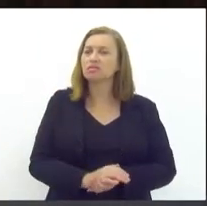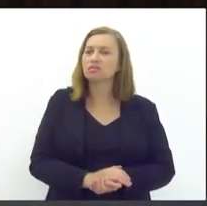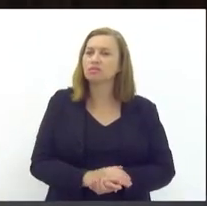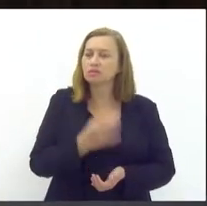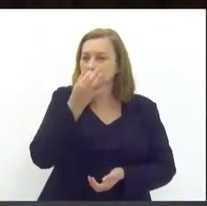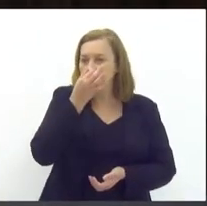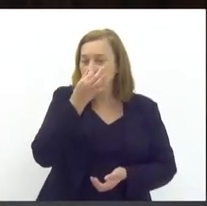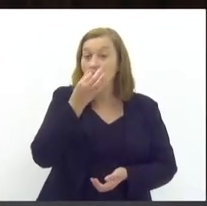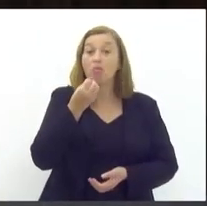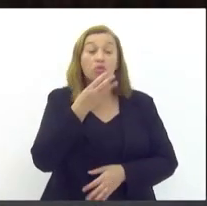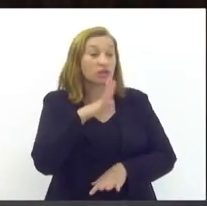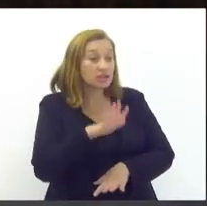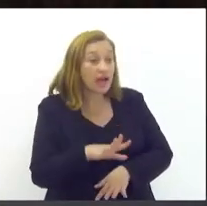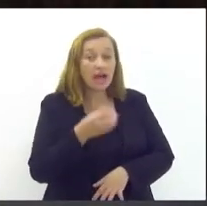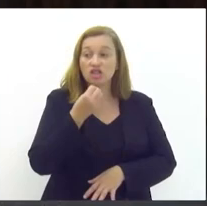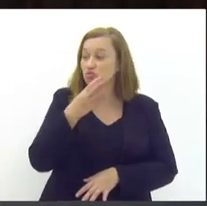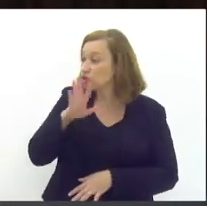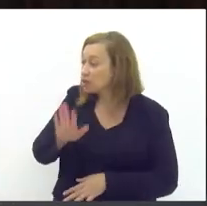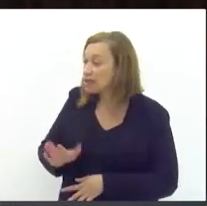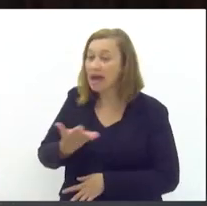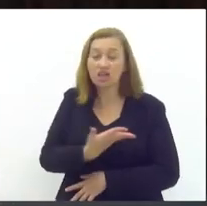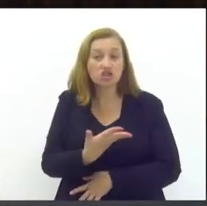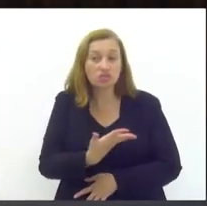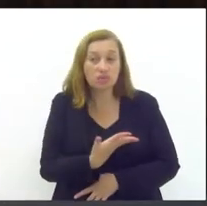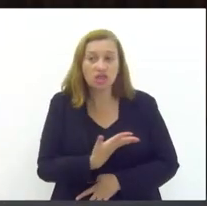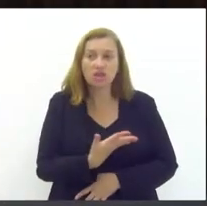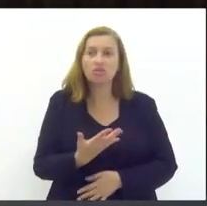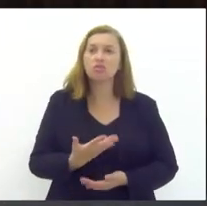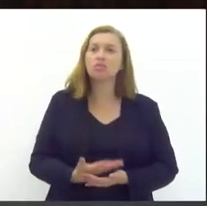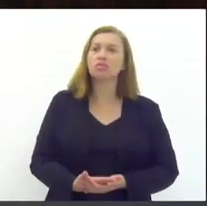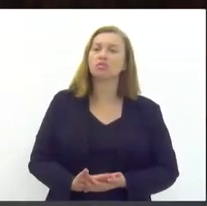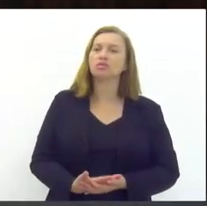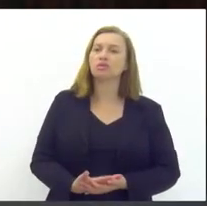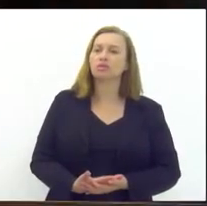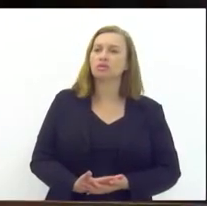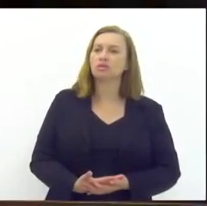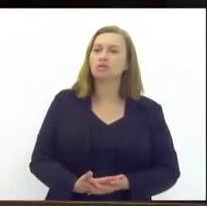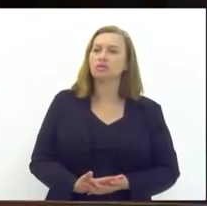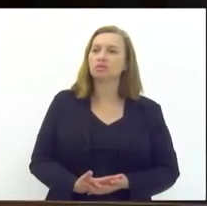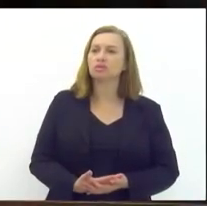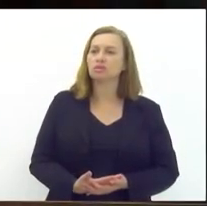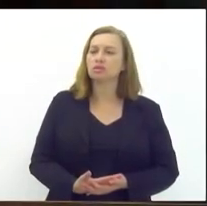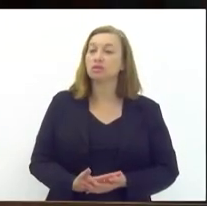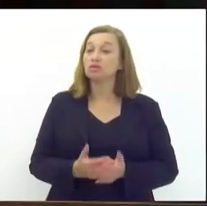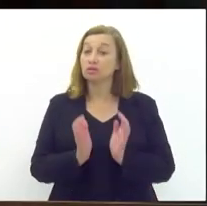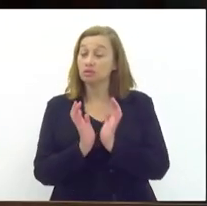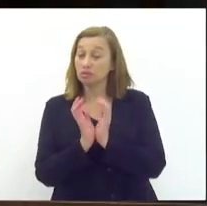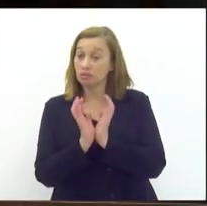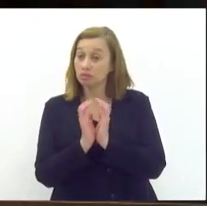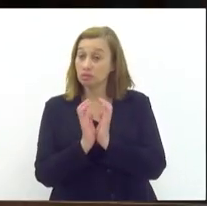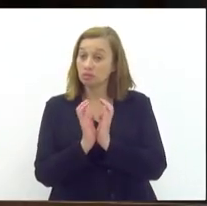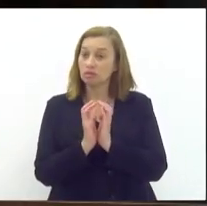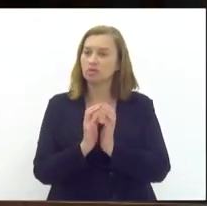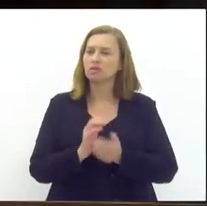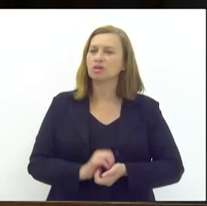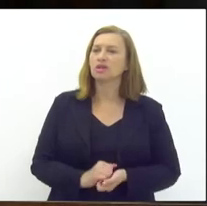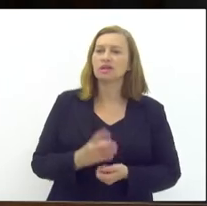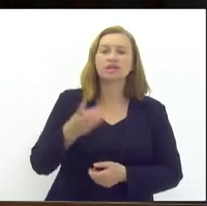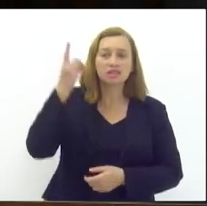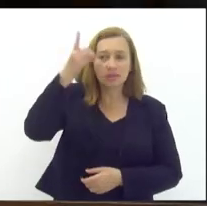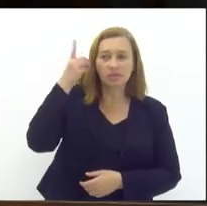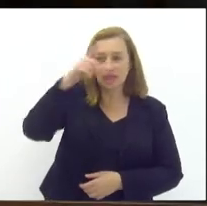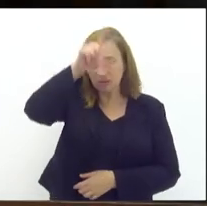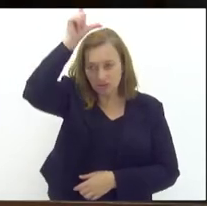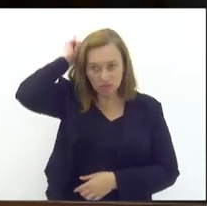Francelino também o meu colega esse meu colega conterrâneo do Gustavo também pela explanação Deputado Luiz Paulo sempre Aquela